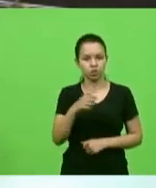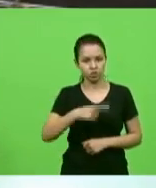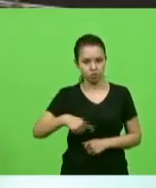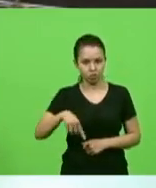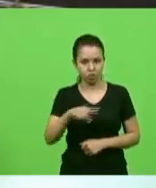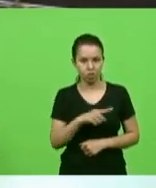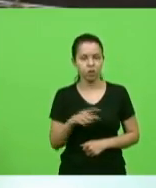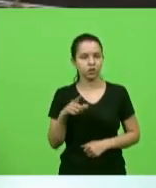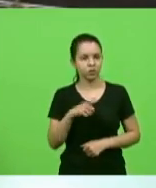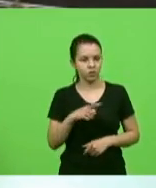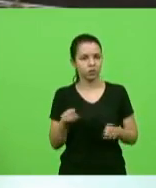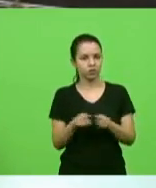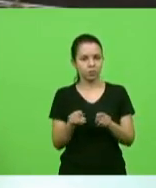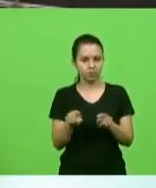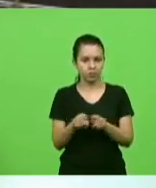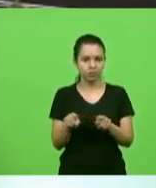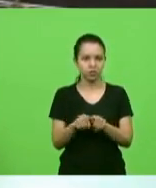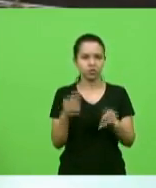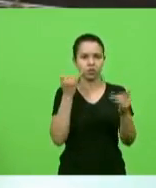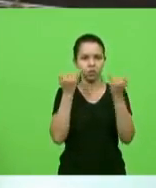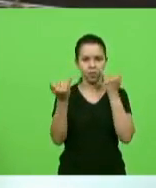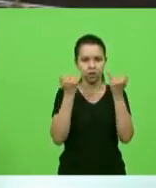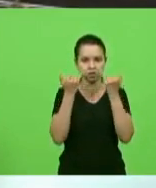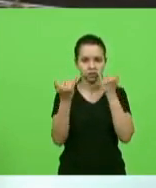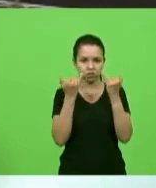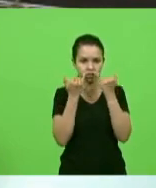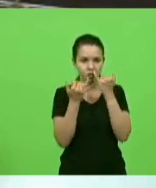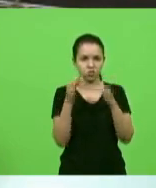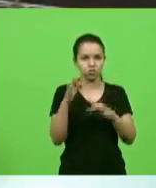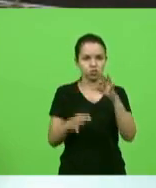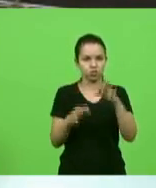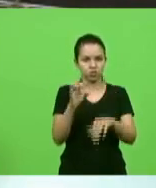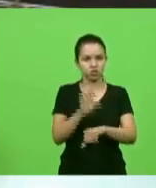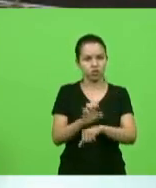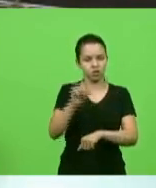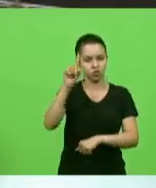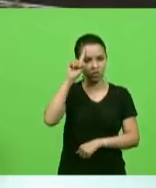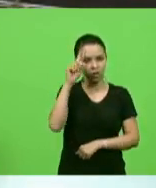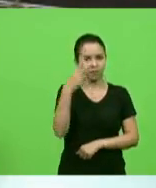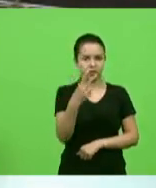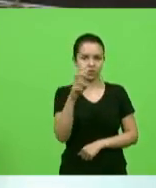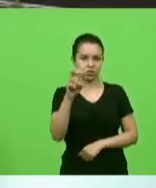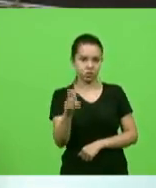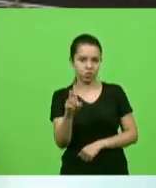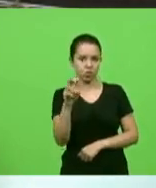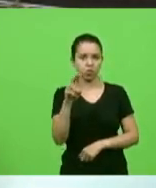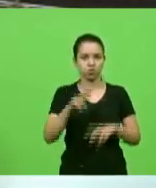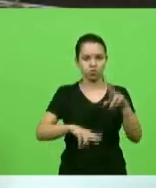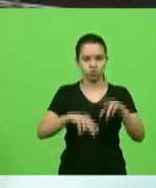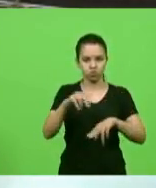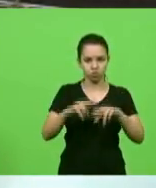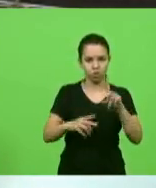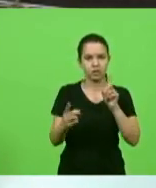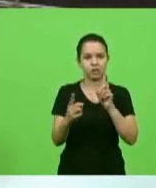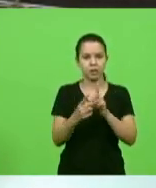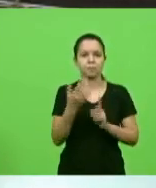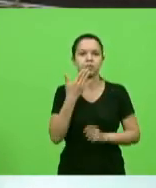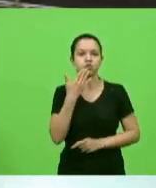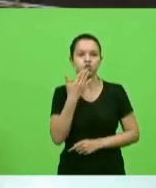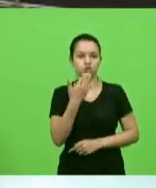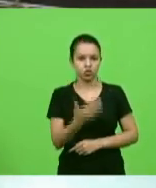a ação da Justiça do estado que no dia vinte e cinco de Junho Atendendo o pedido do Ministério Público